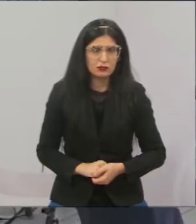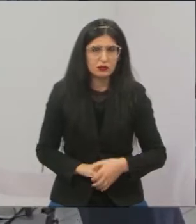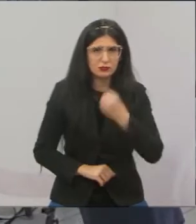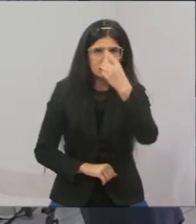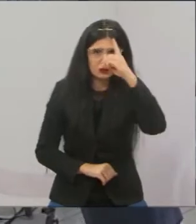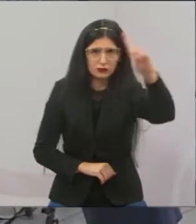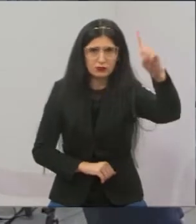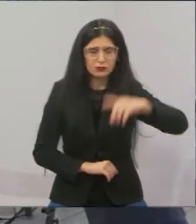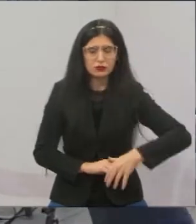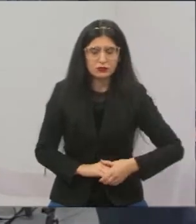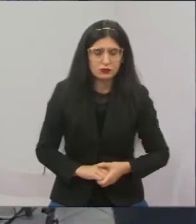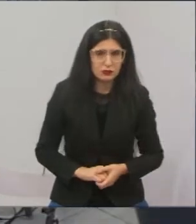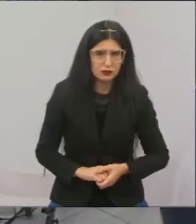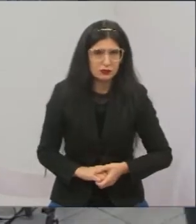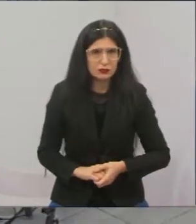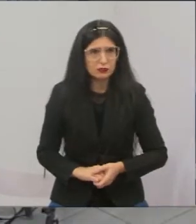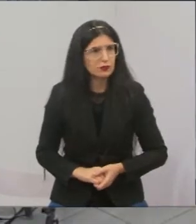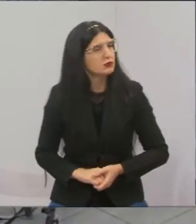Bom dia, né?